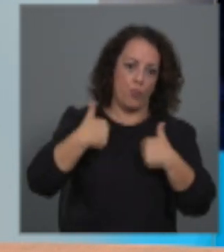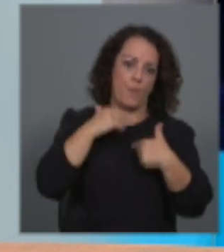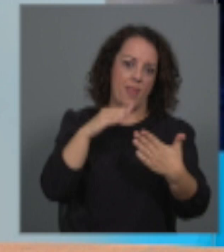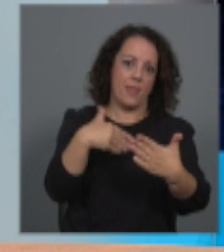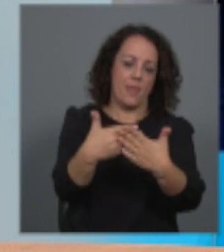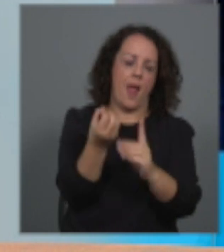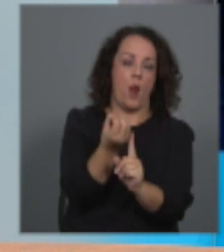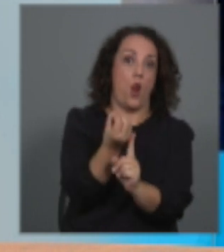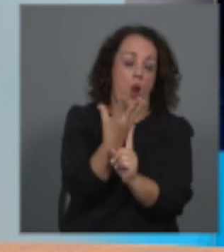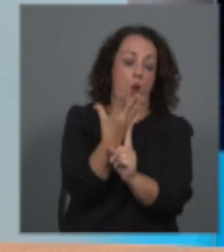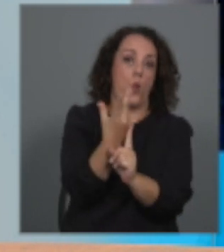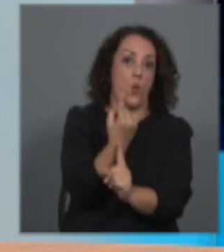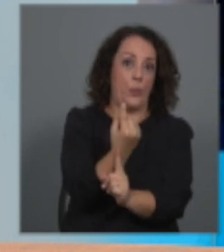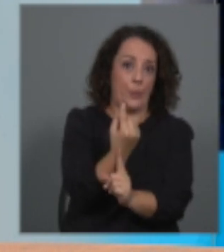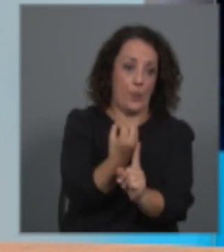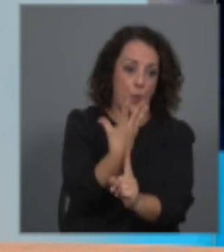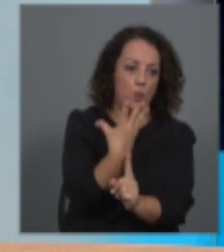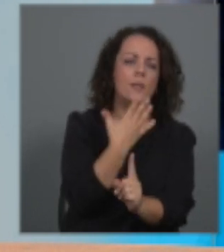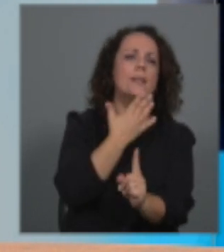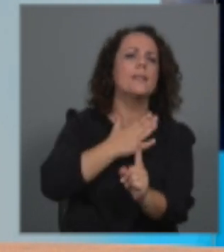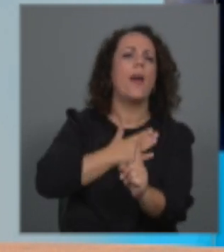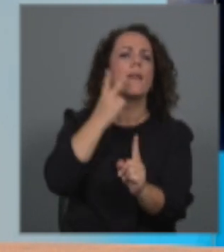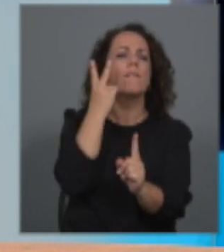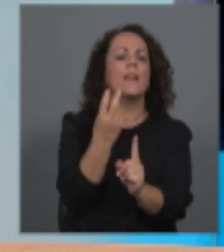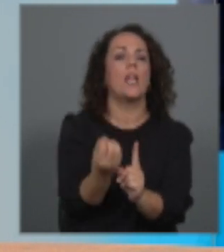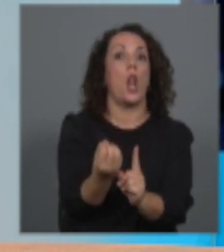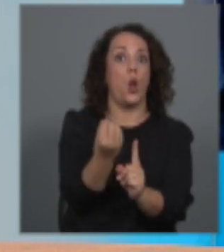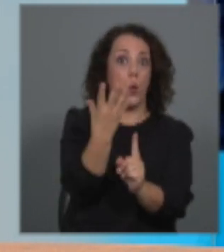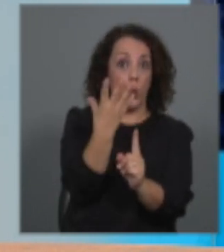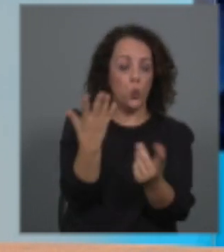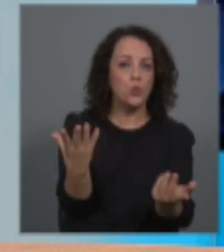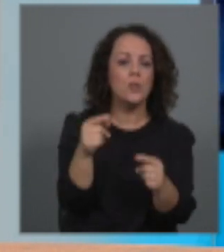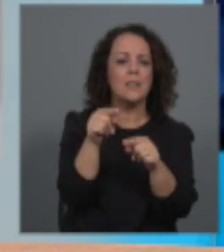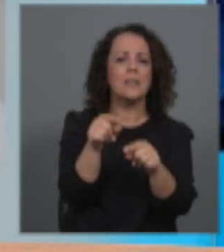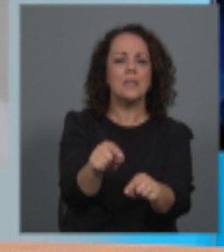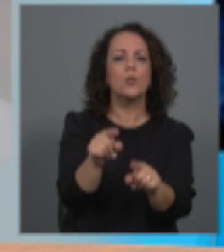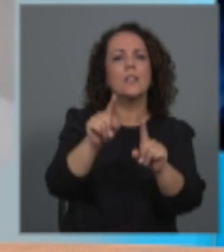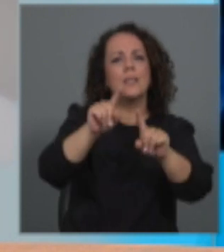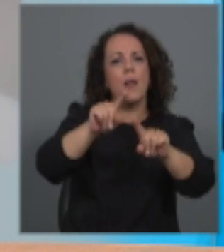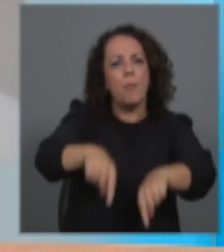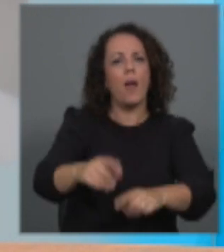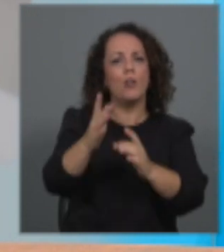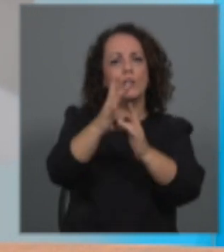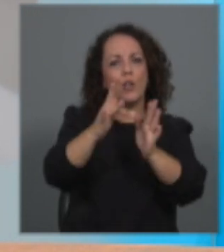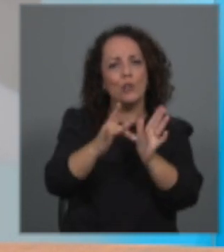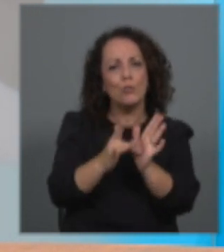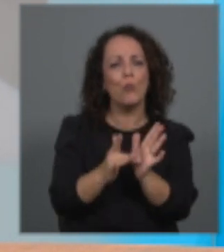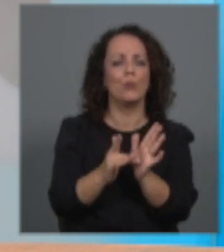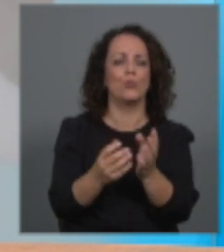luz para a nossa vida, mas também uma luz que vem do próprio Jesus,